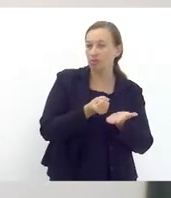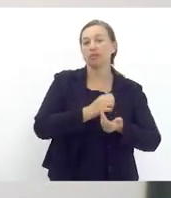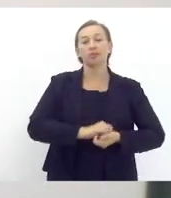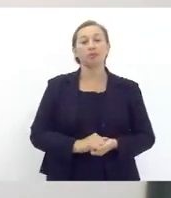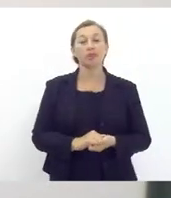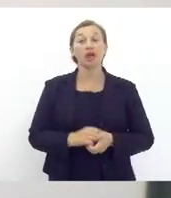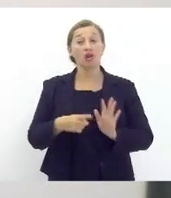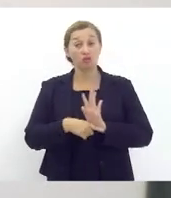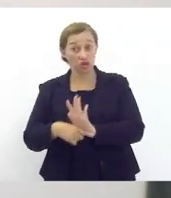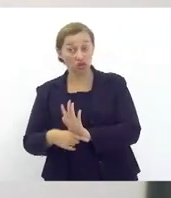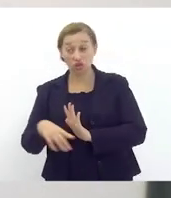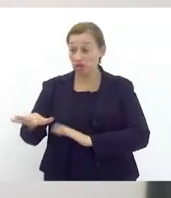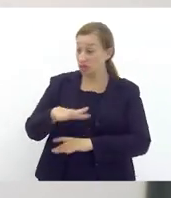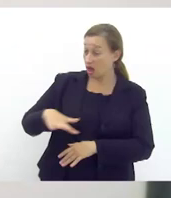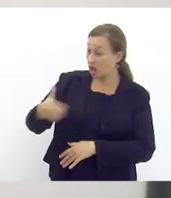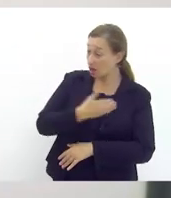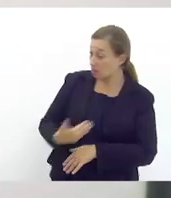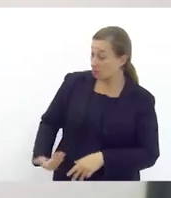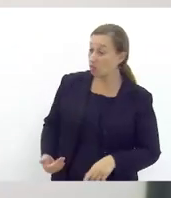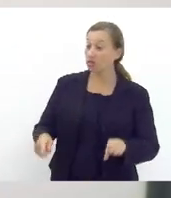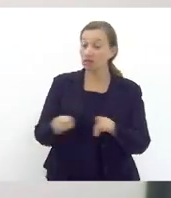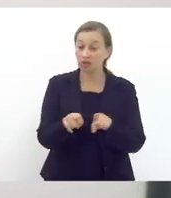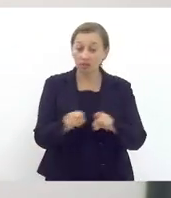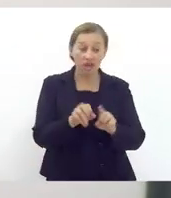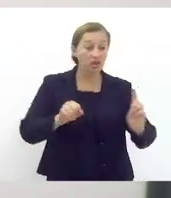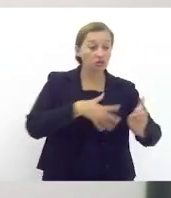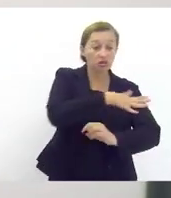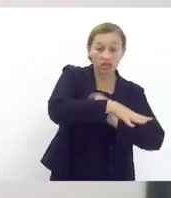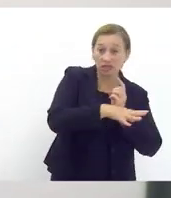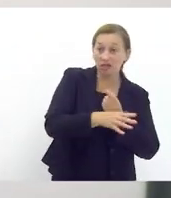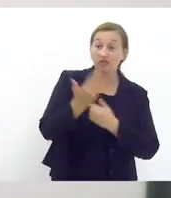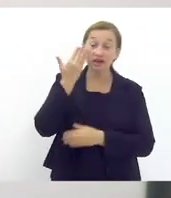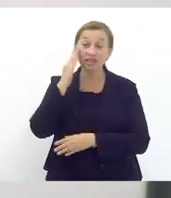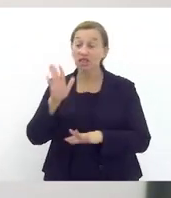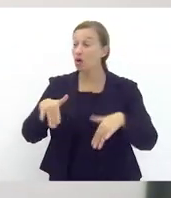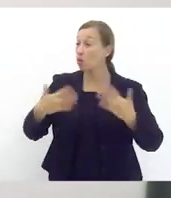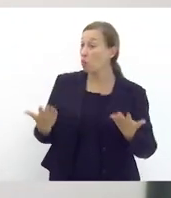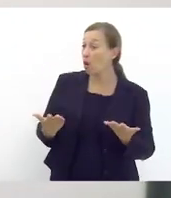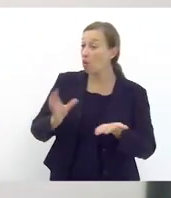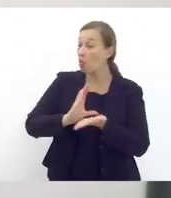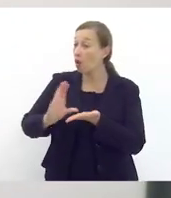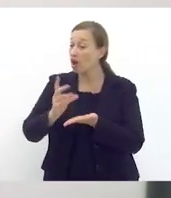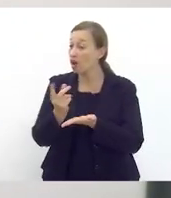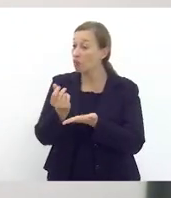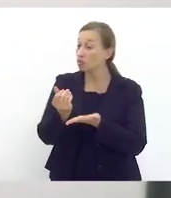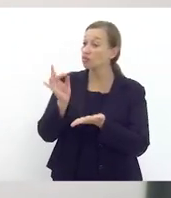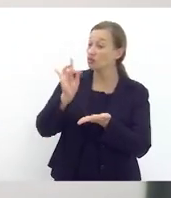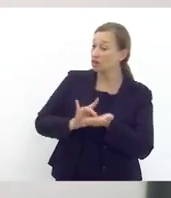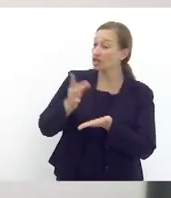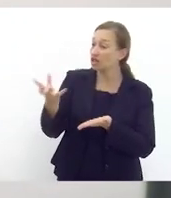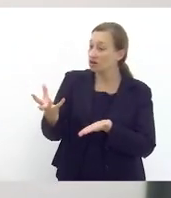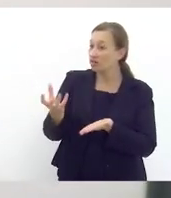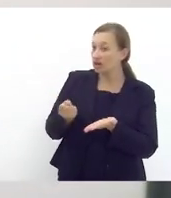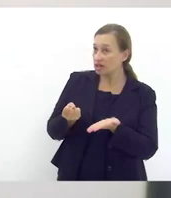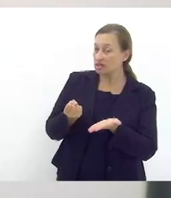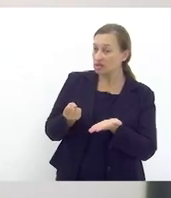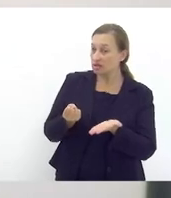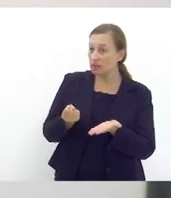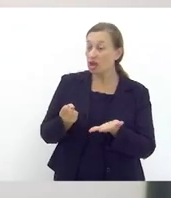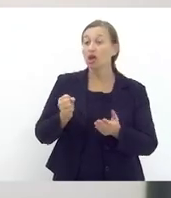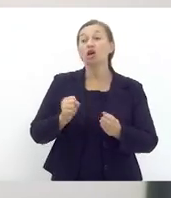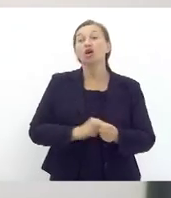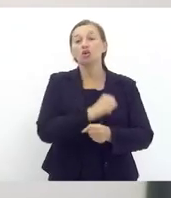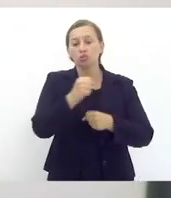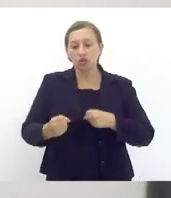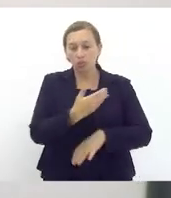tanto o setor público quanto a sociedade civil vai entender um pouco de qual que é o recurso real que vai chegar no bolso e o poder público